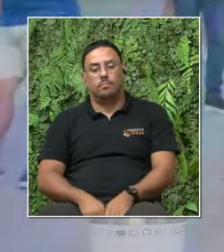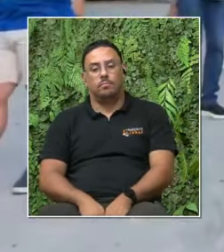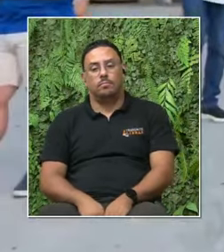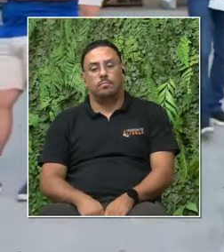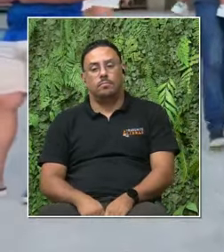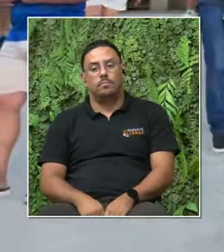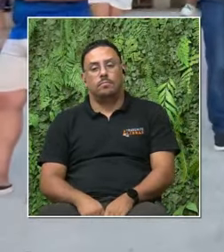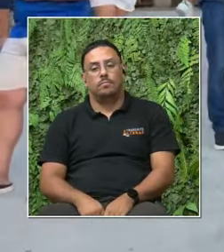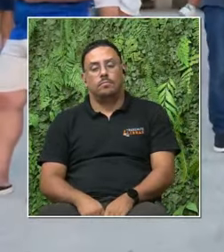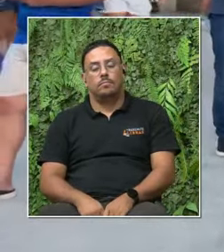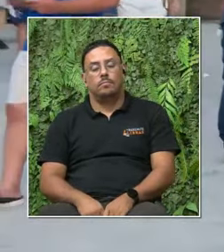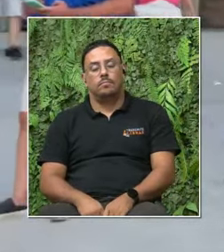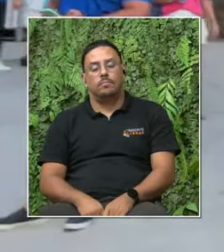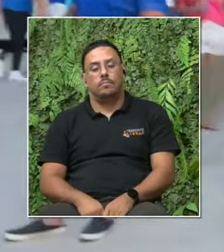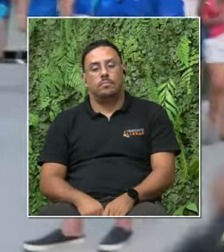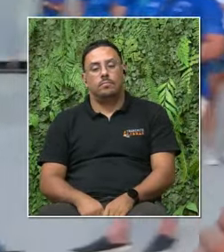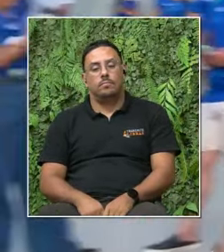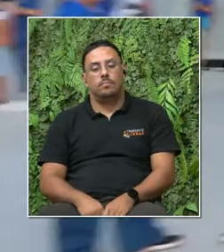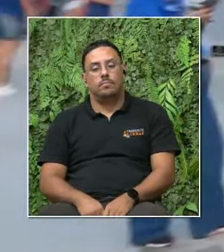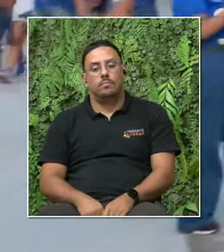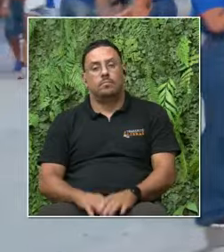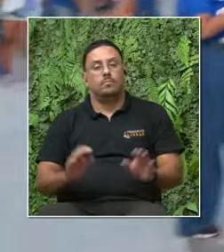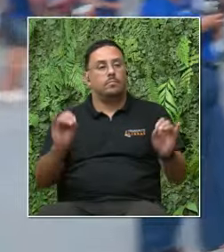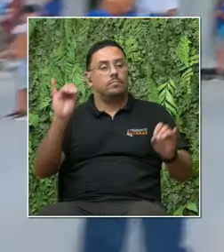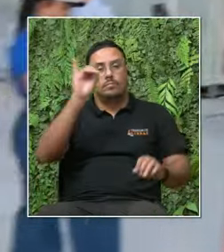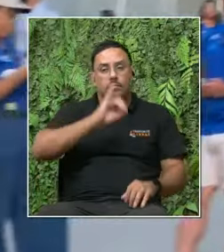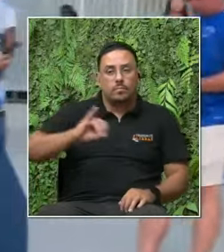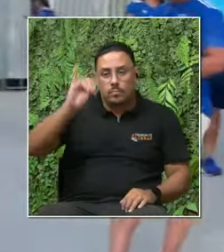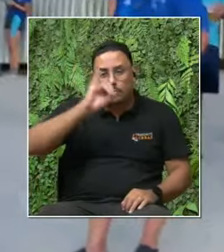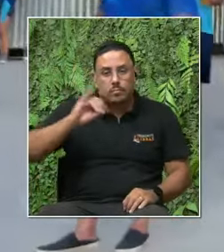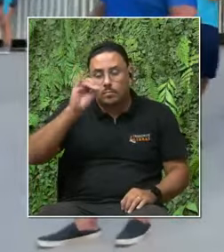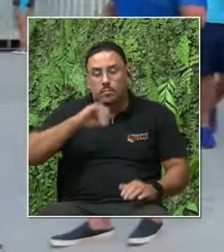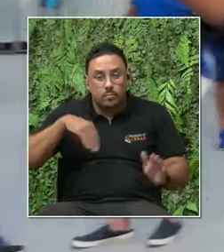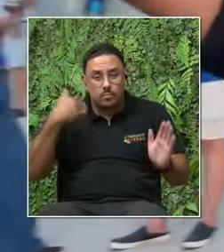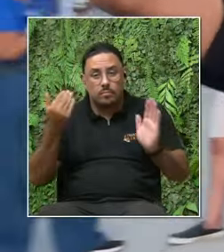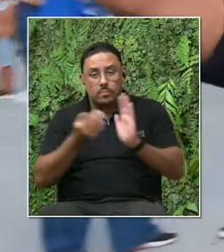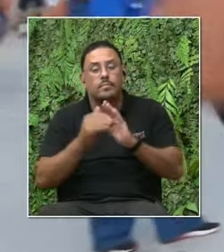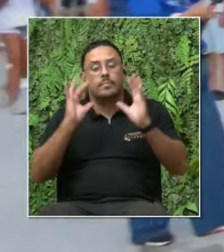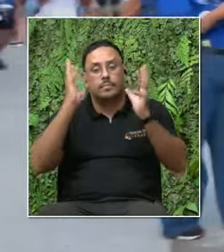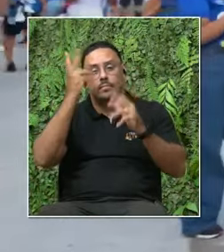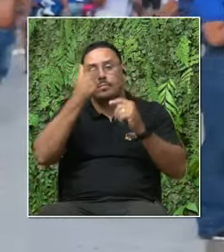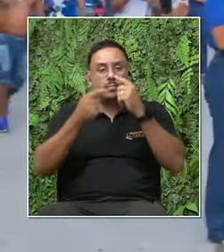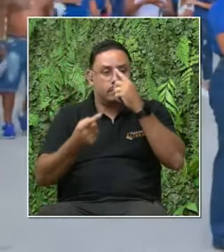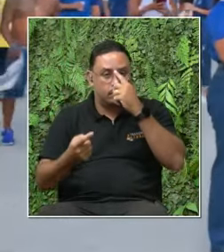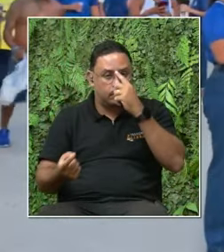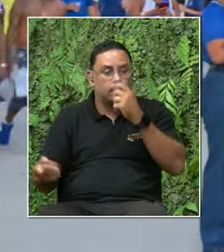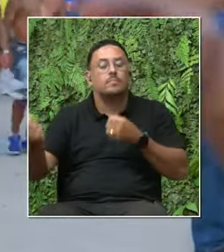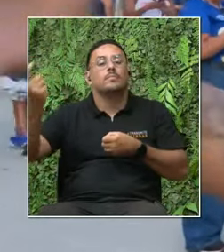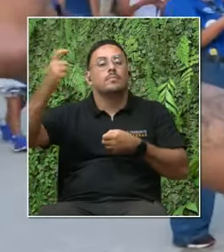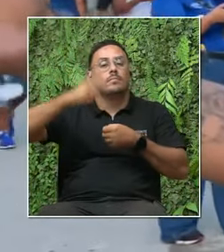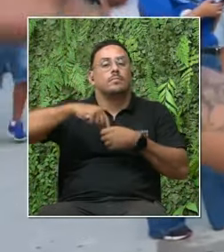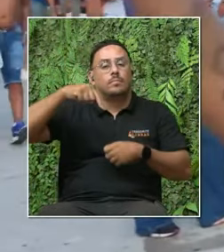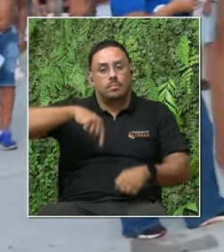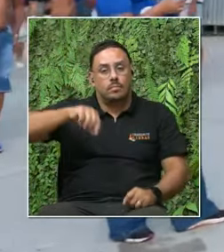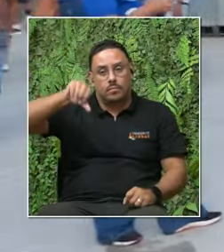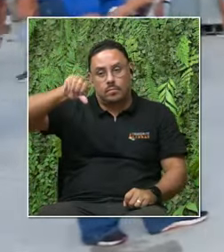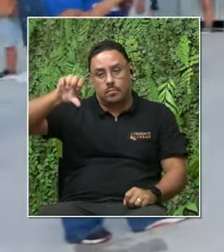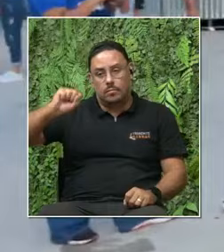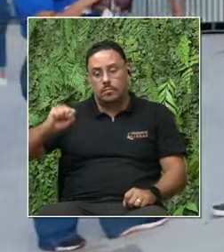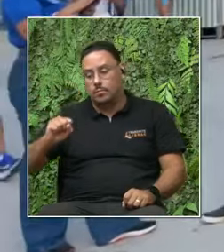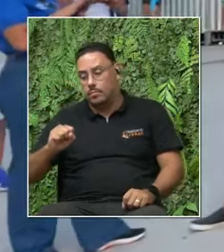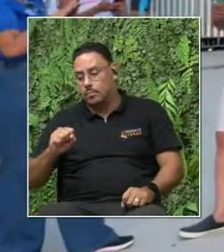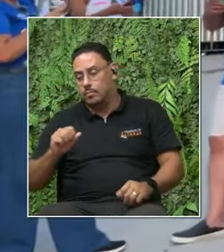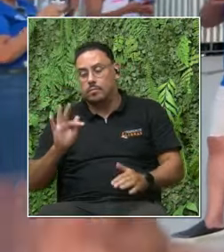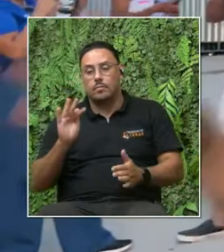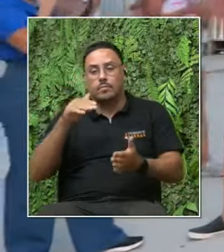daer salve salve salve meu povo bonito voltamos aqui na rede 98 cobrindo aqui a final